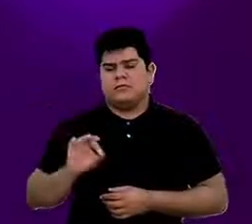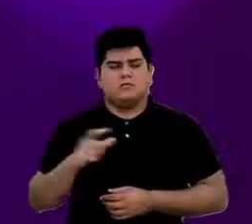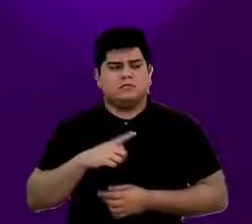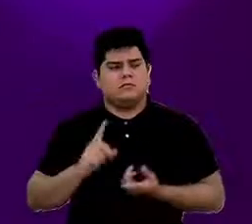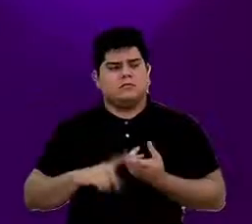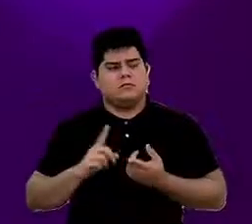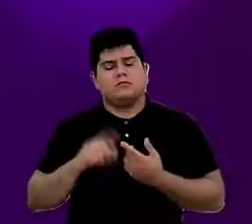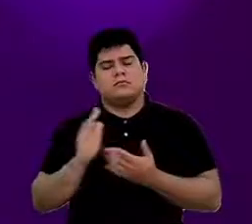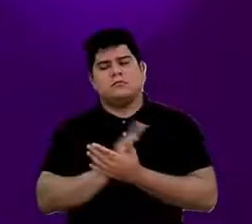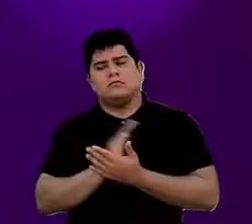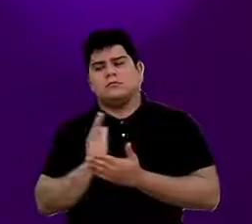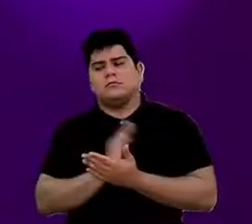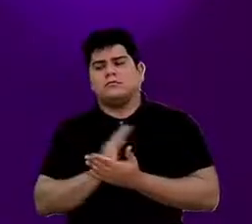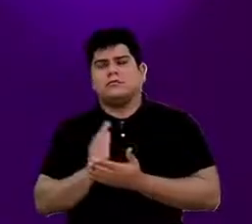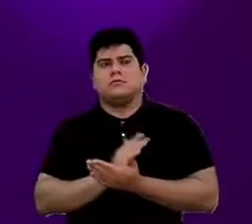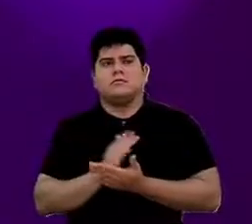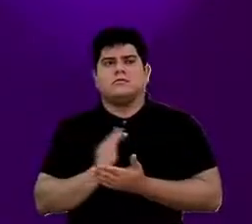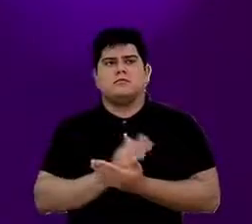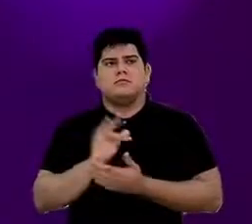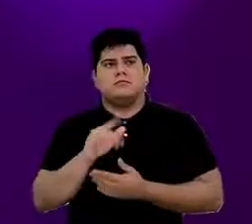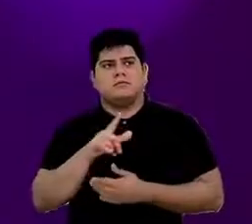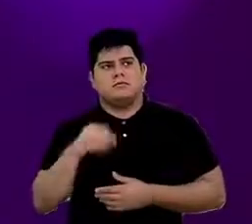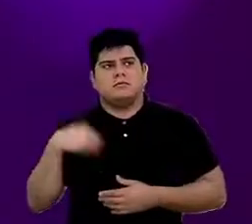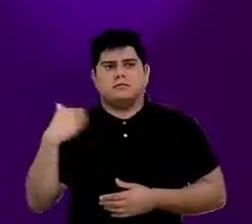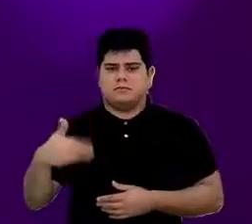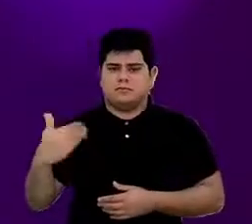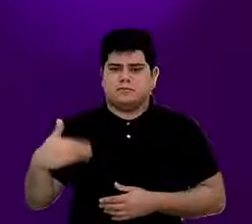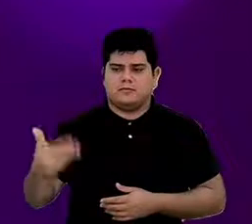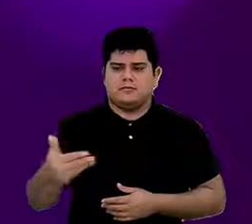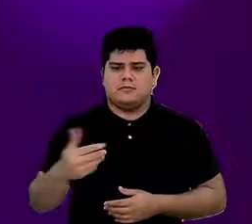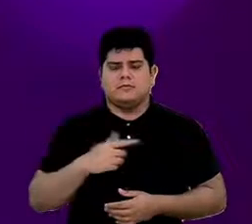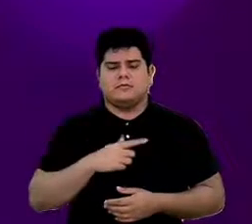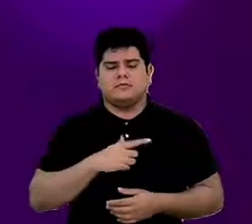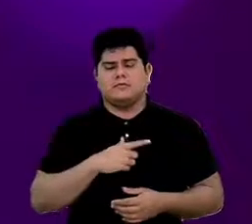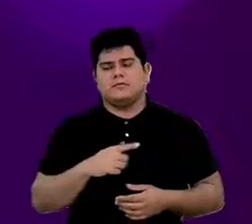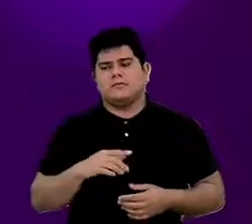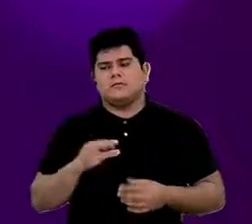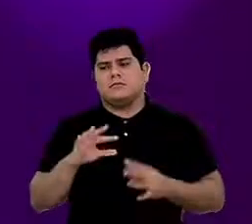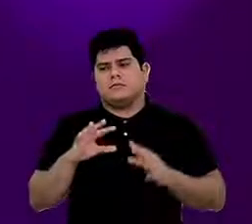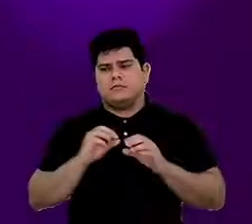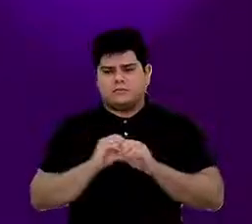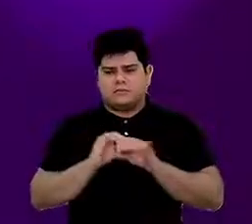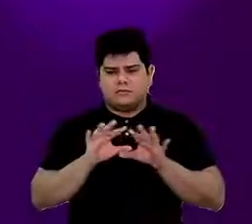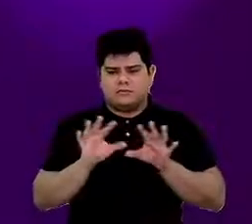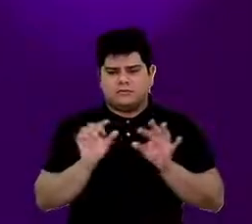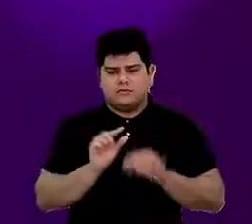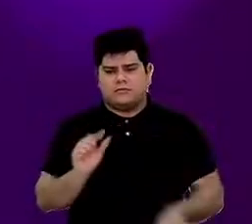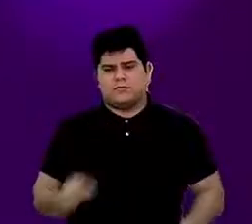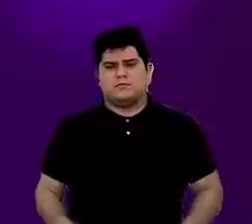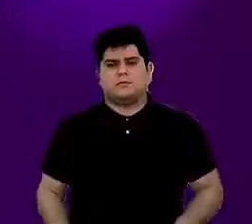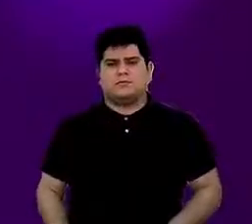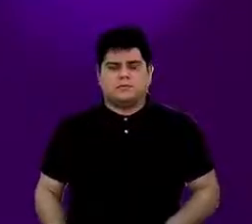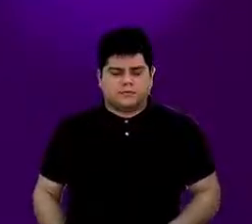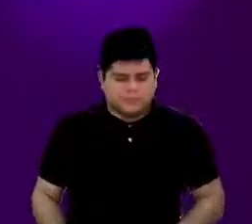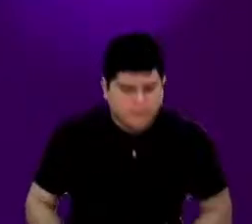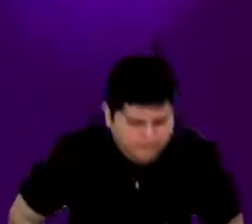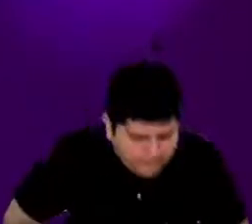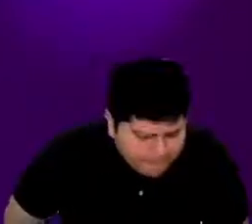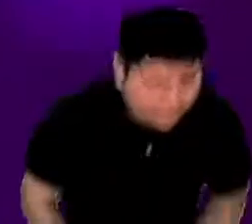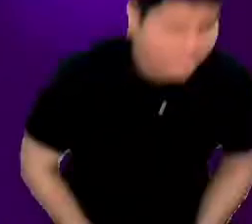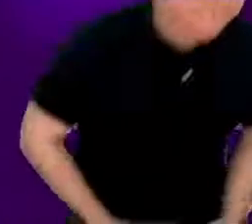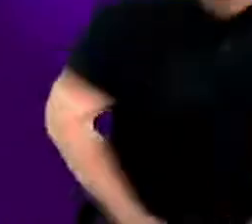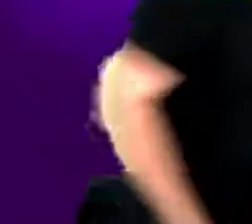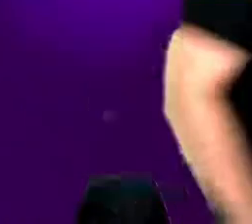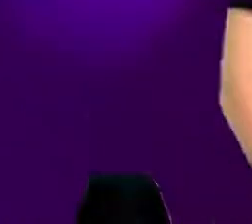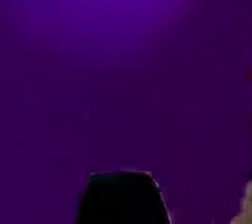naquelas anatomias onde as obstruções são sequenciais ou as lesões são um pouco difusas. Nos pacientes multiarteriais,